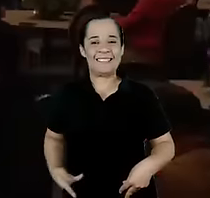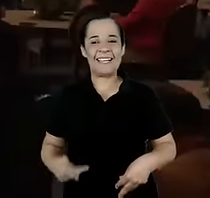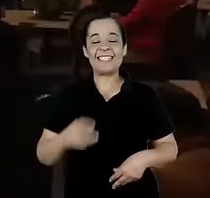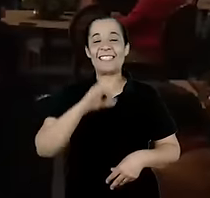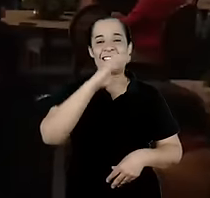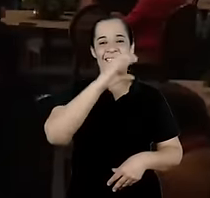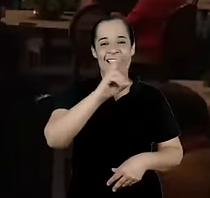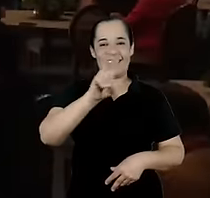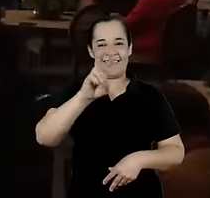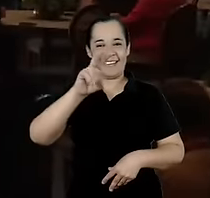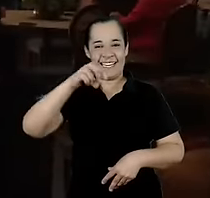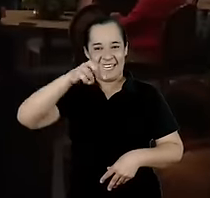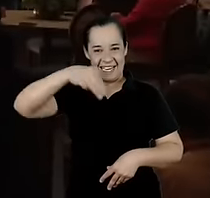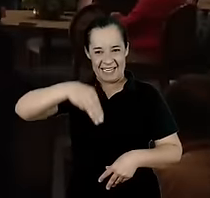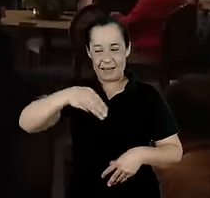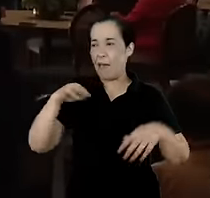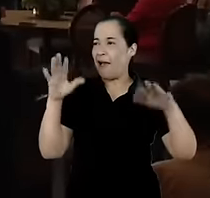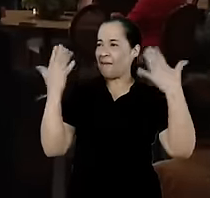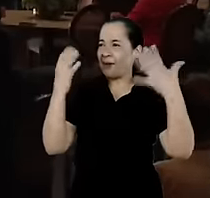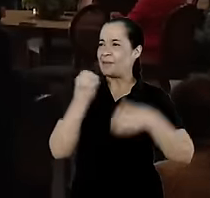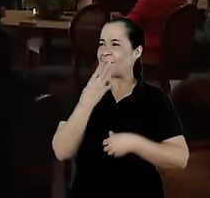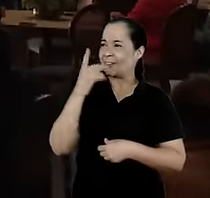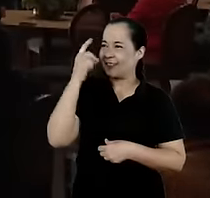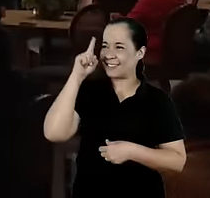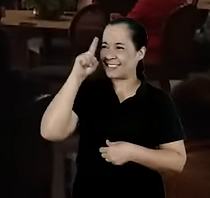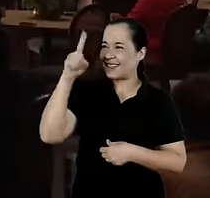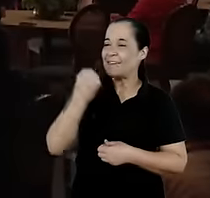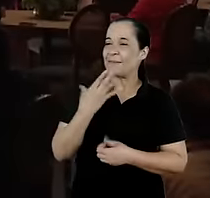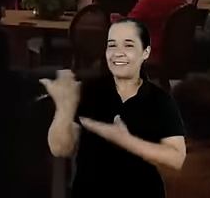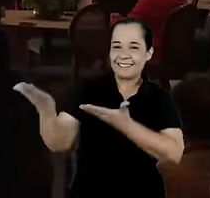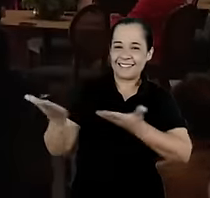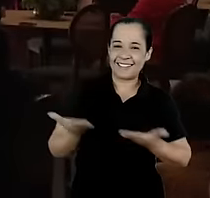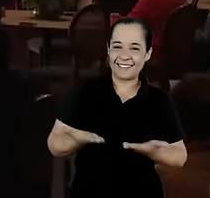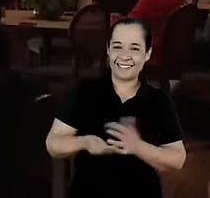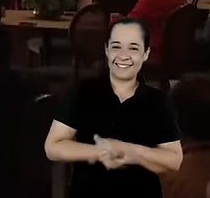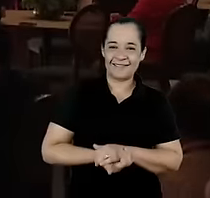Bom dia seja bem-vindo